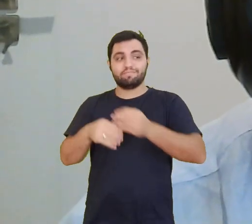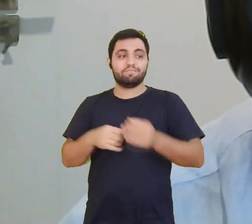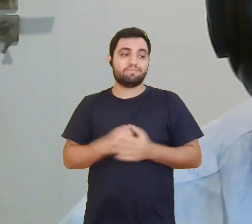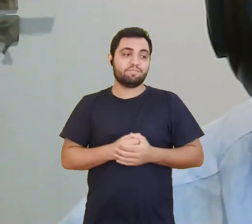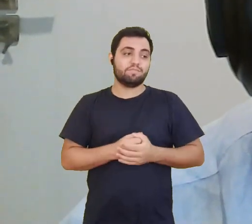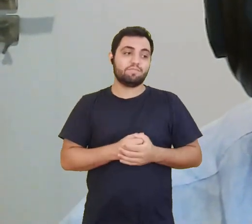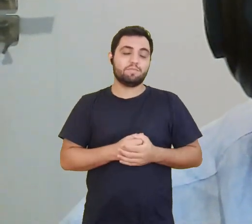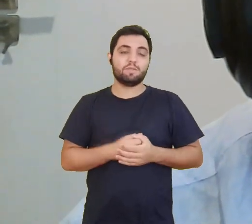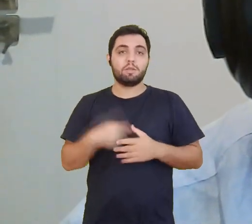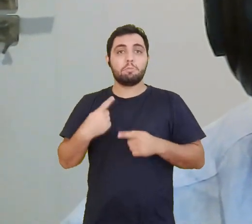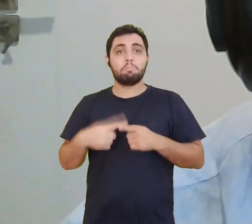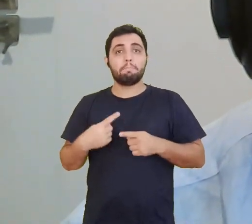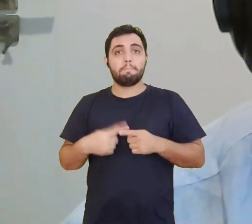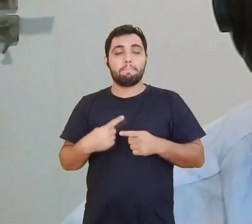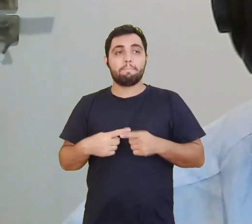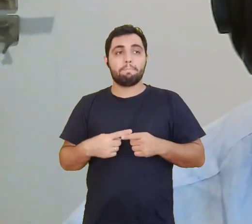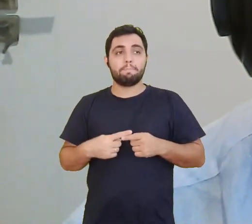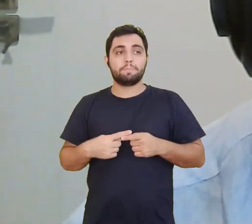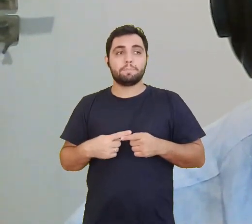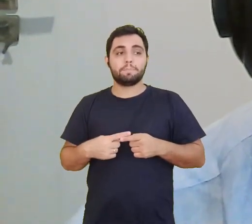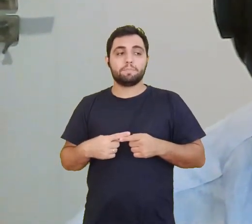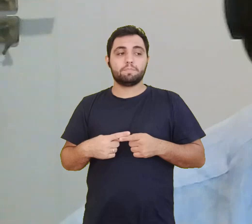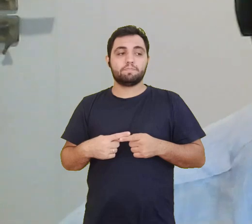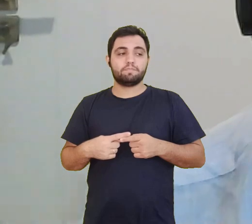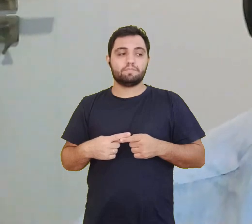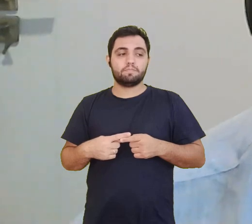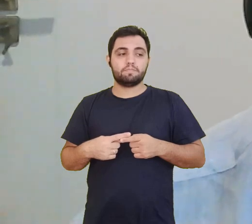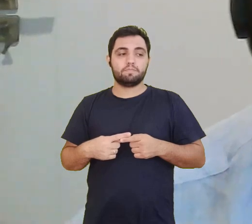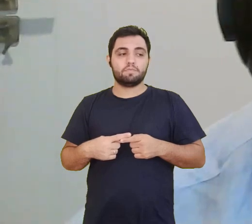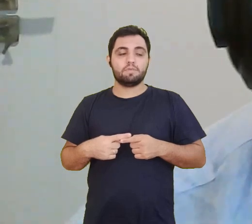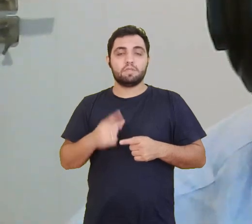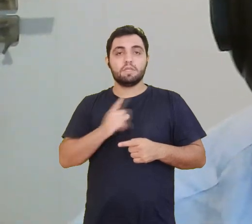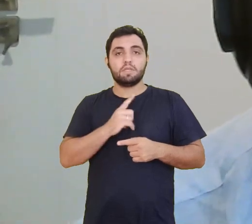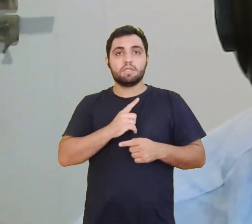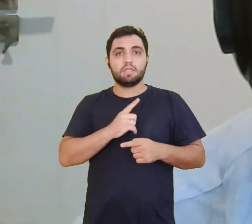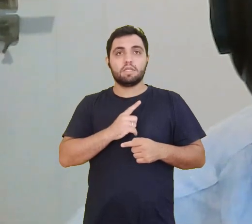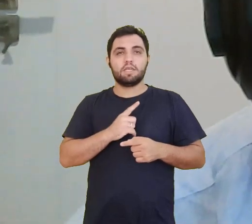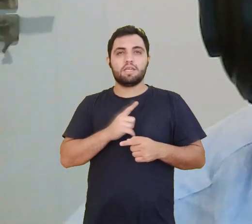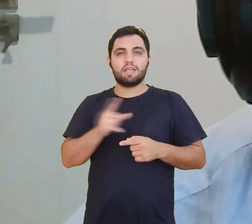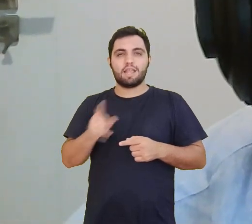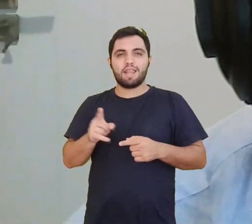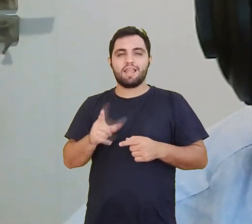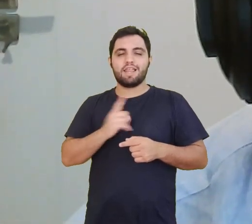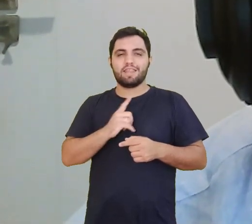fonte do aplicativo, né? daquele negócio que controla